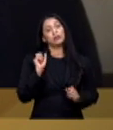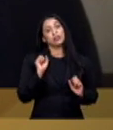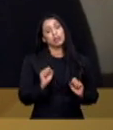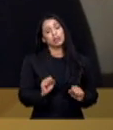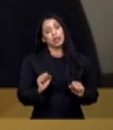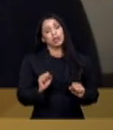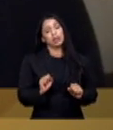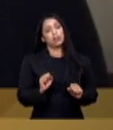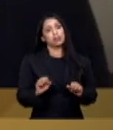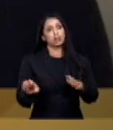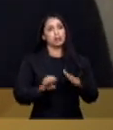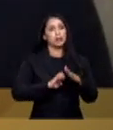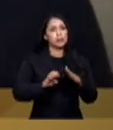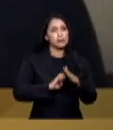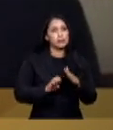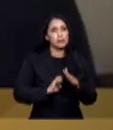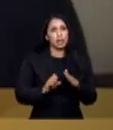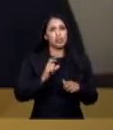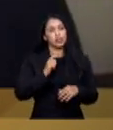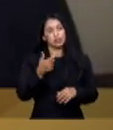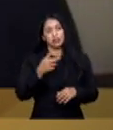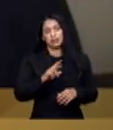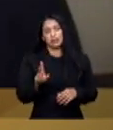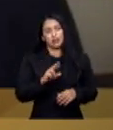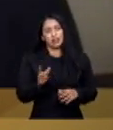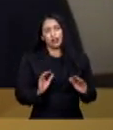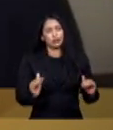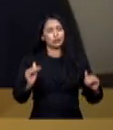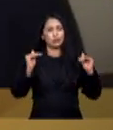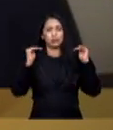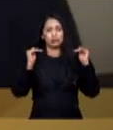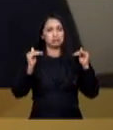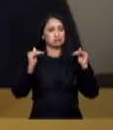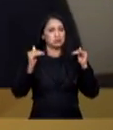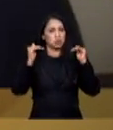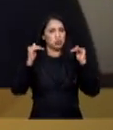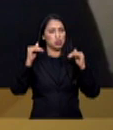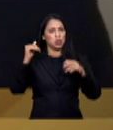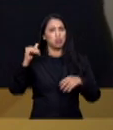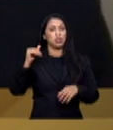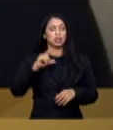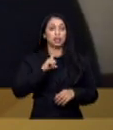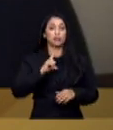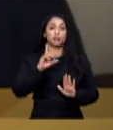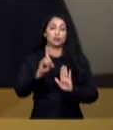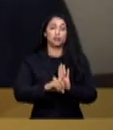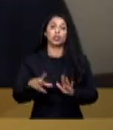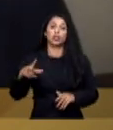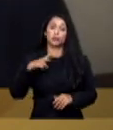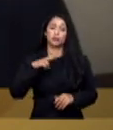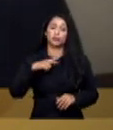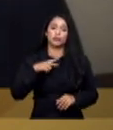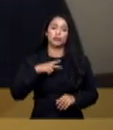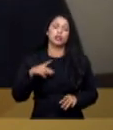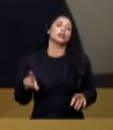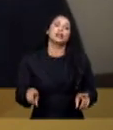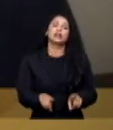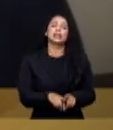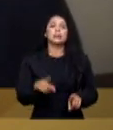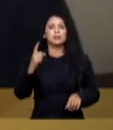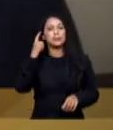evidentemente, não constituem atos de autoridade e se submete à disciplina do direito privado. Considero